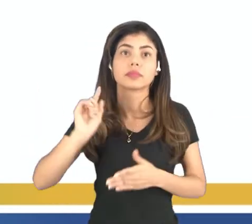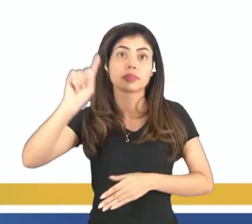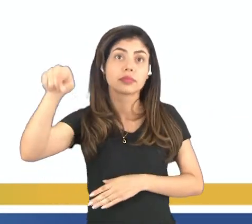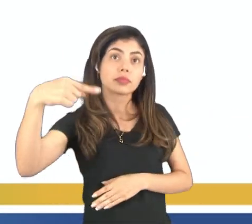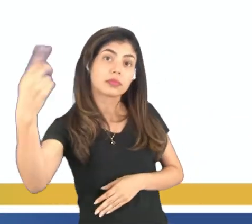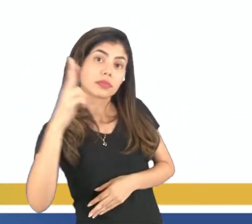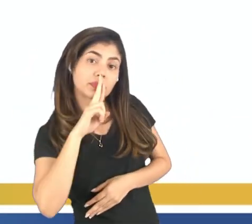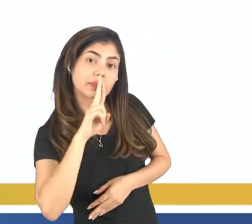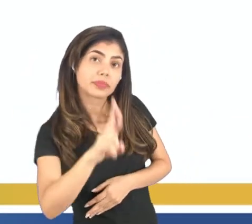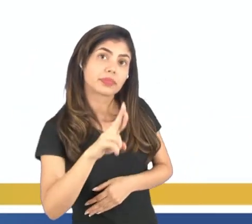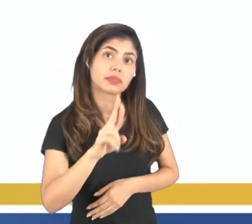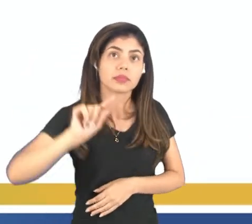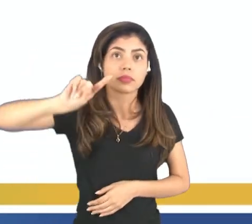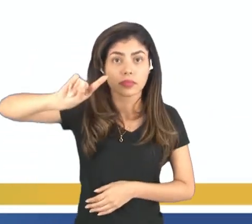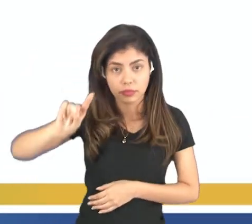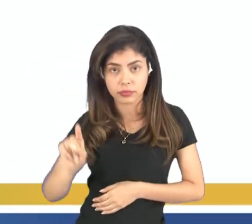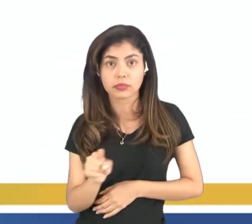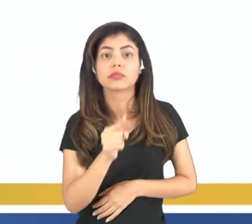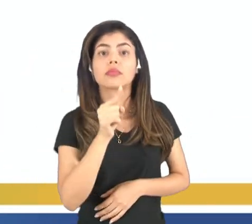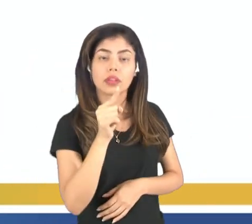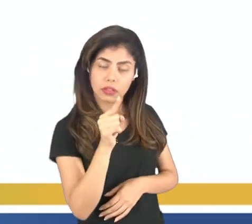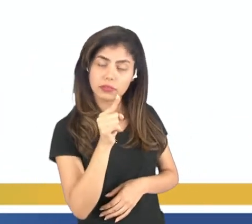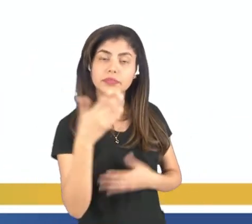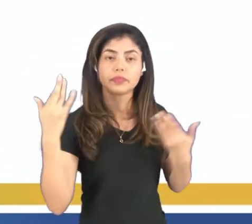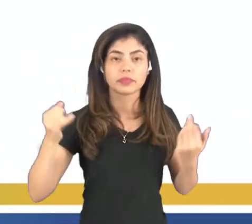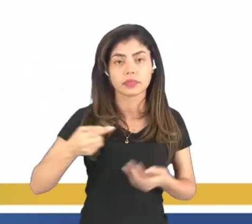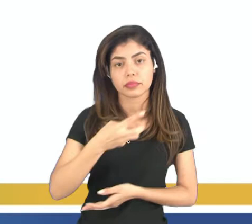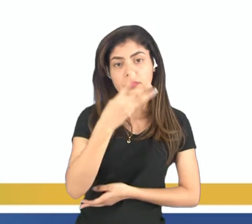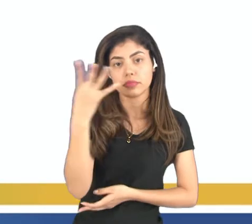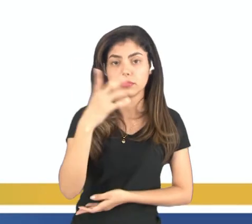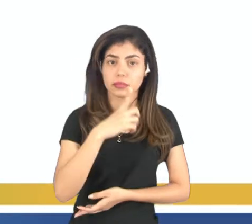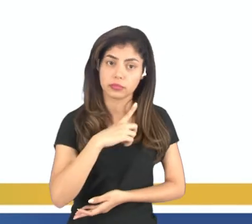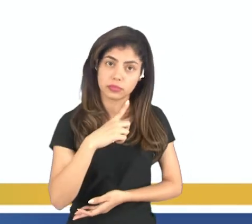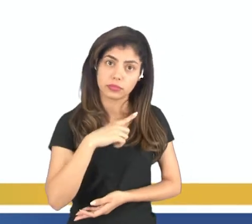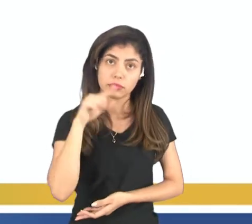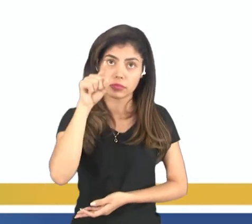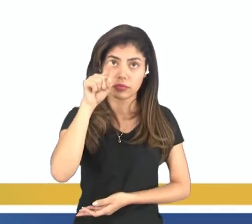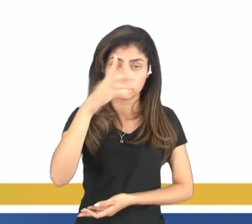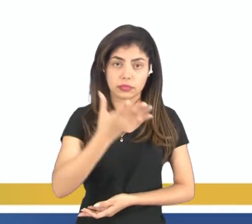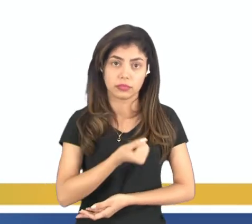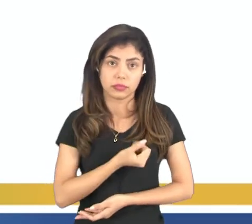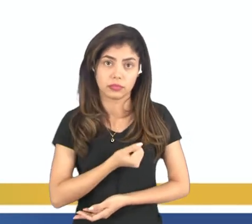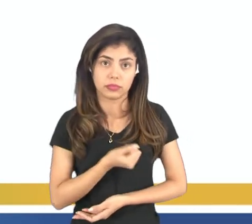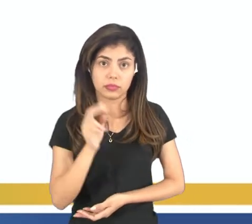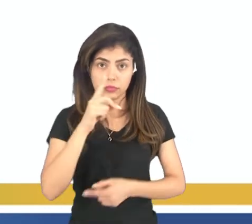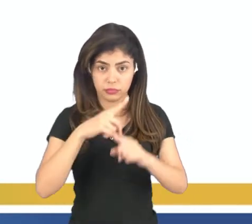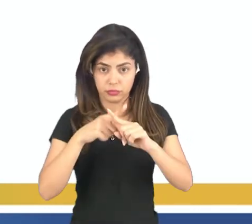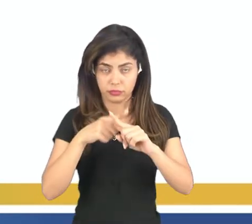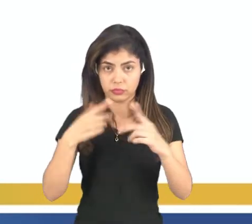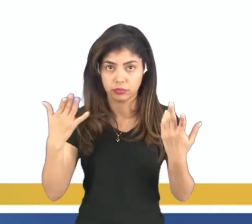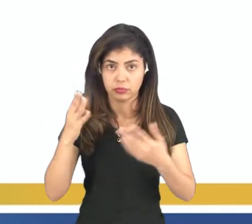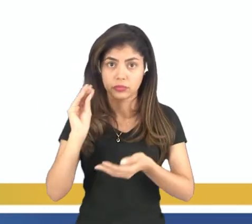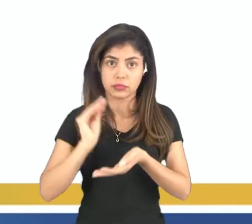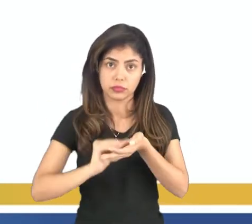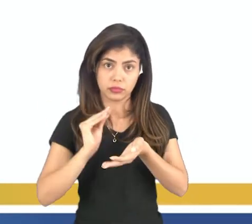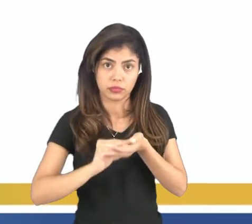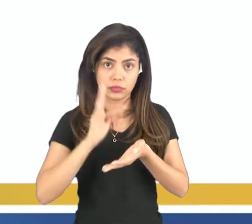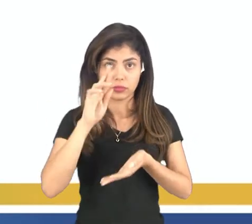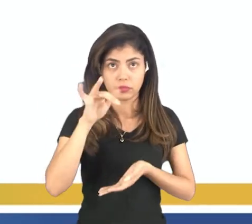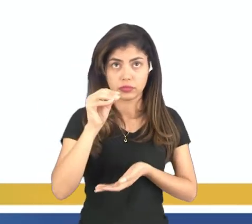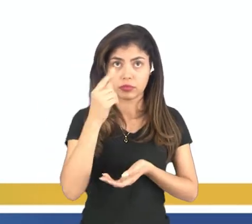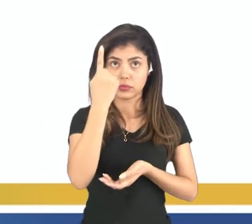lá no resultado nós vamos andar a quantidade de casa que nós tínhamos um número que nós estamos multiplicando nos fatores